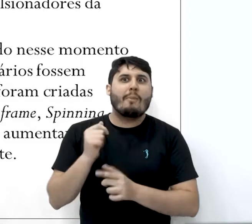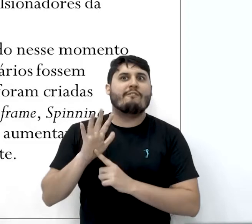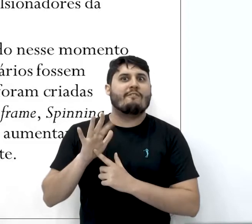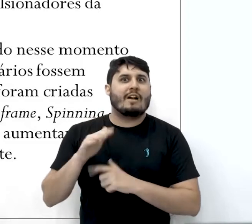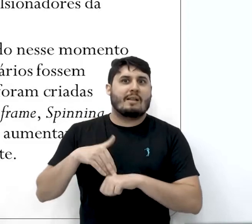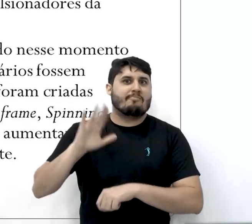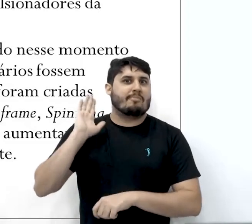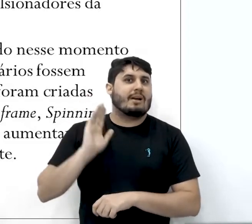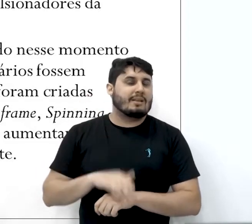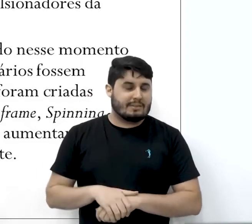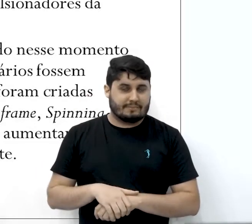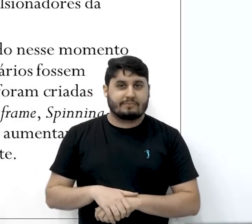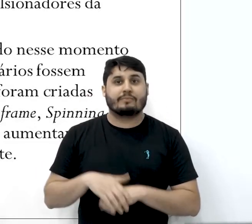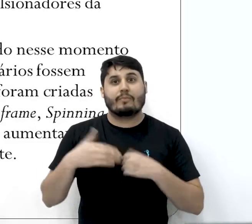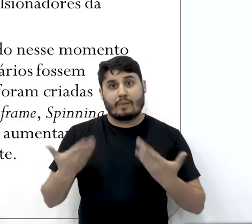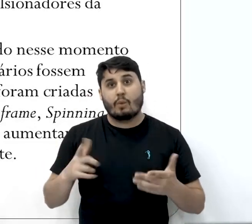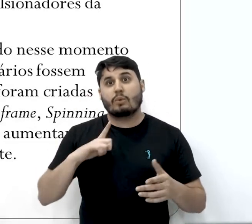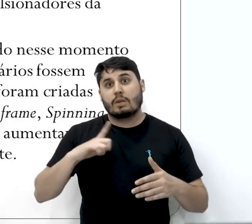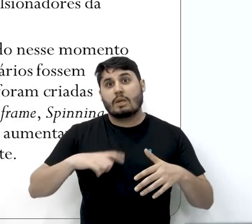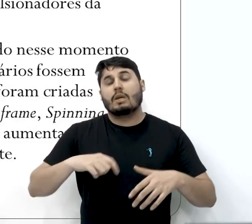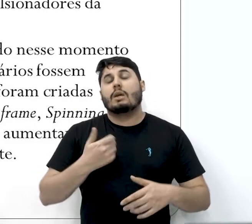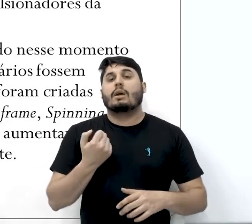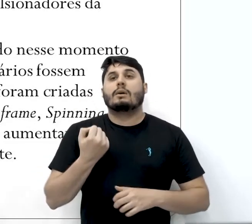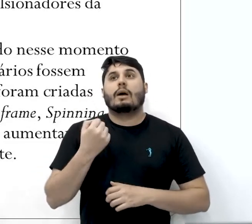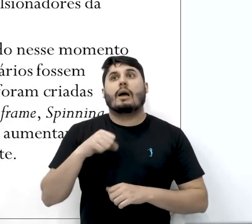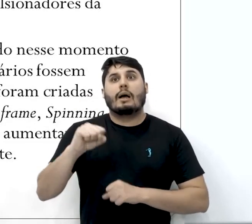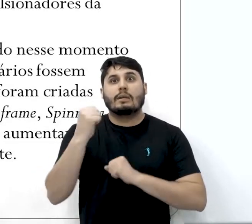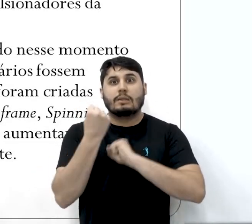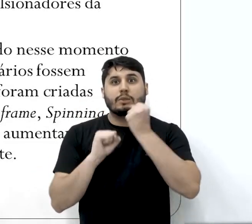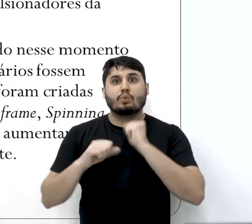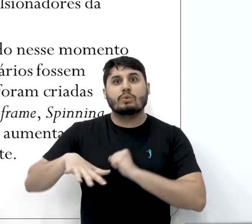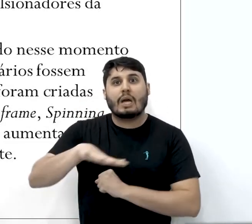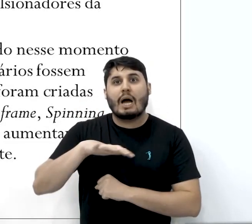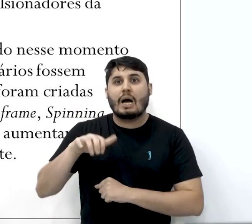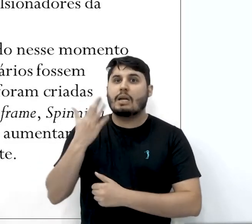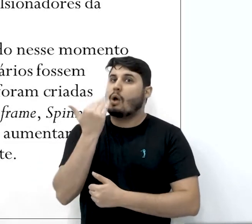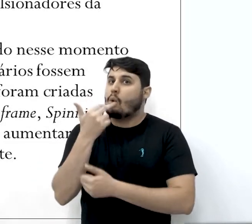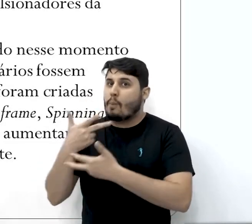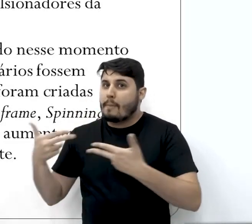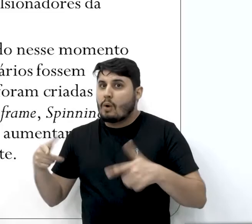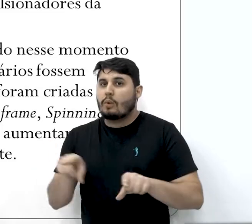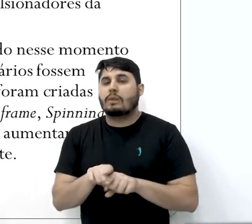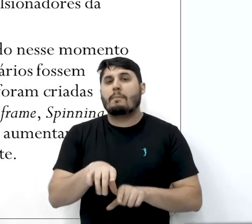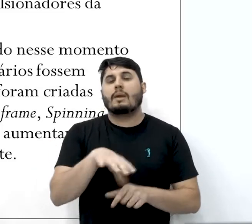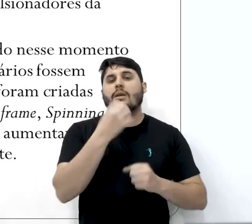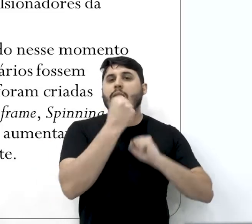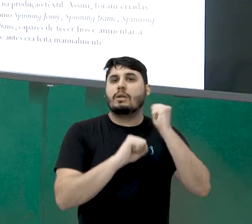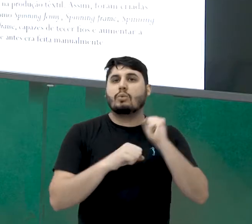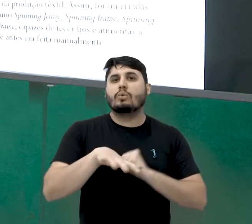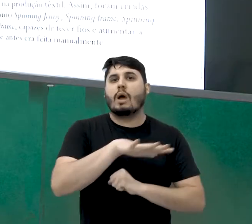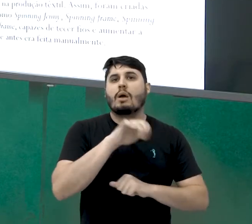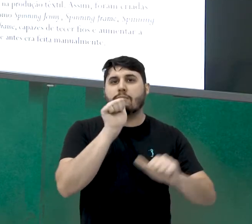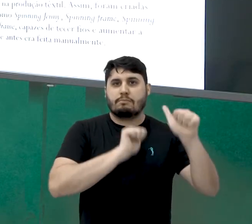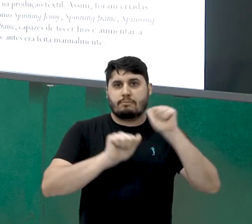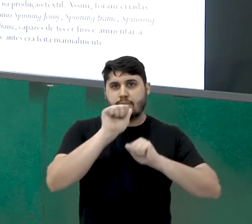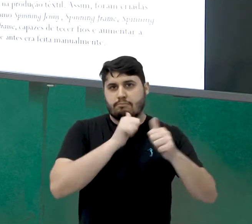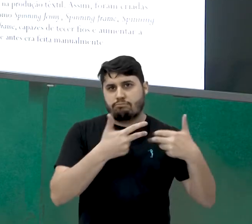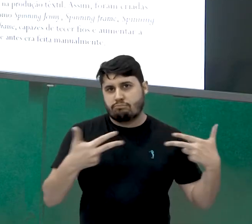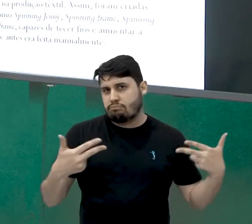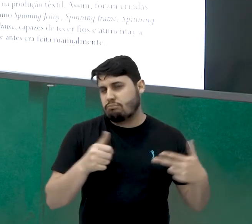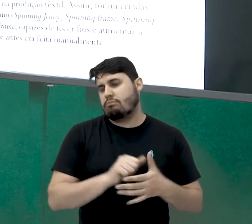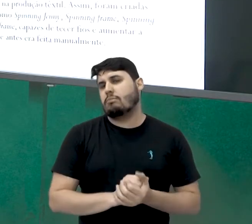a indústria alimentícia e a indústria de bebidas, né, que eram essenciais. Quer dizer, a de